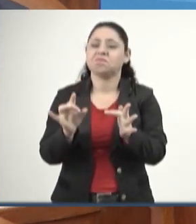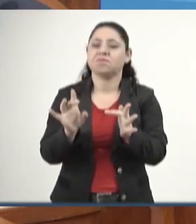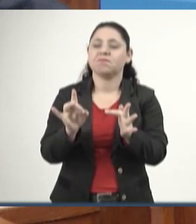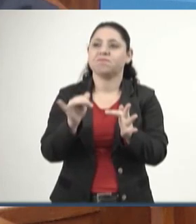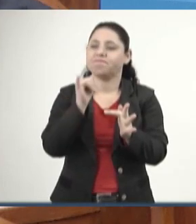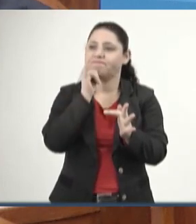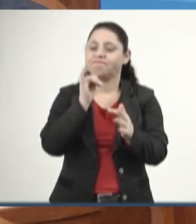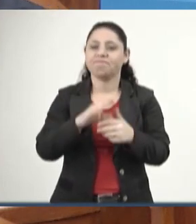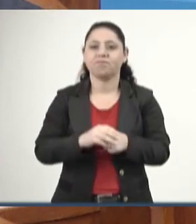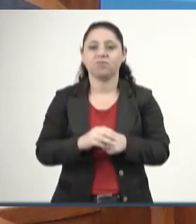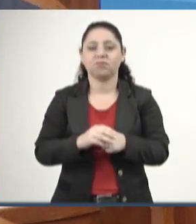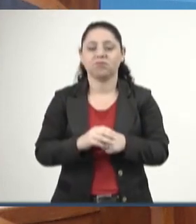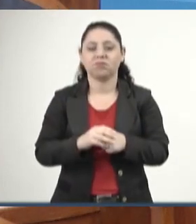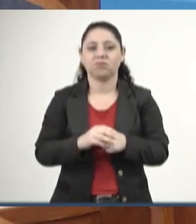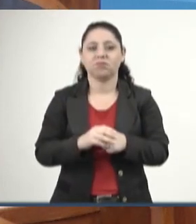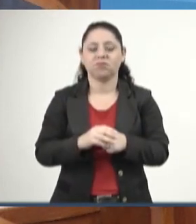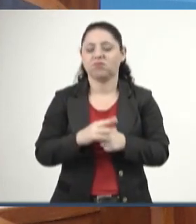simplesmente